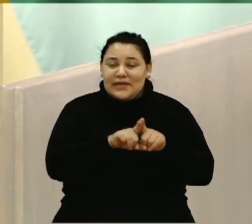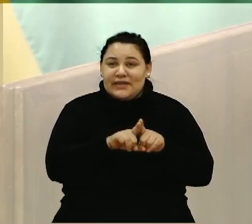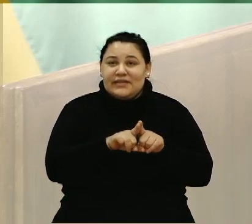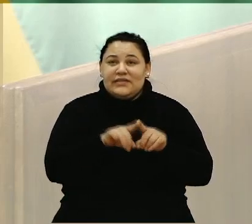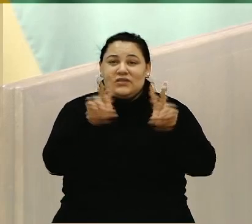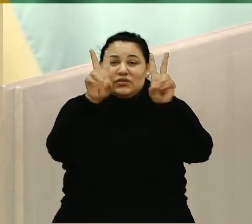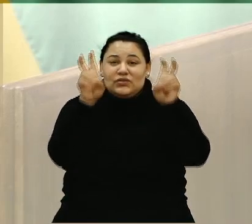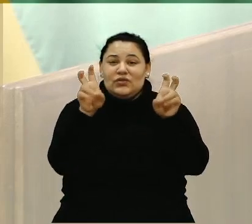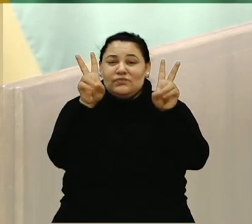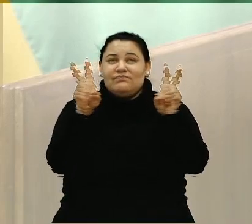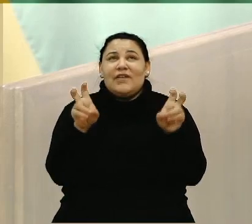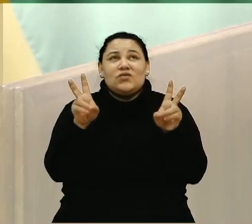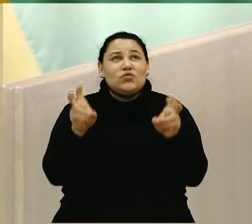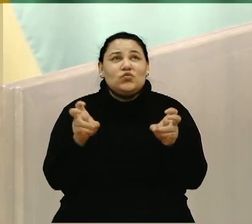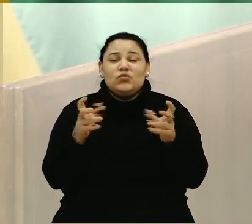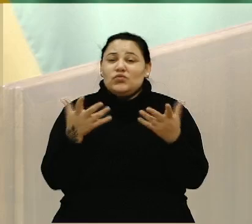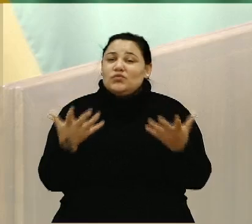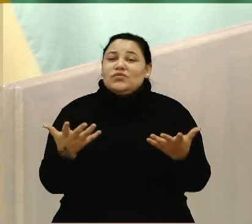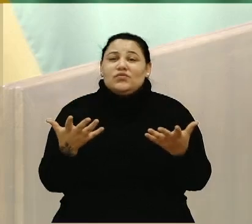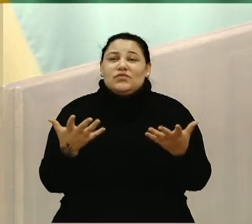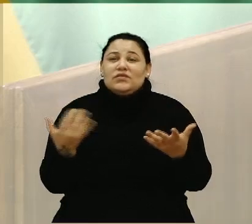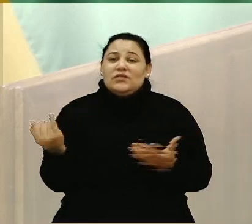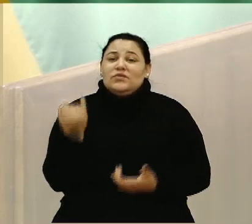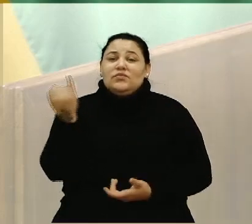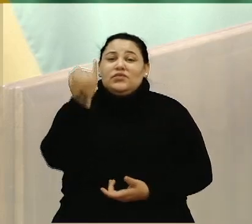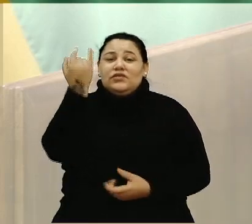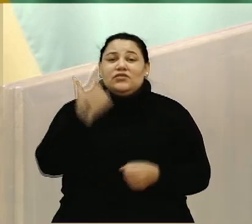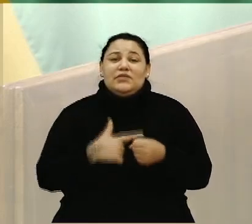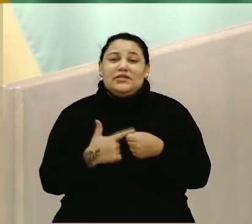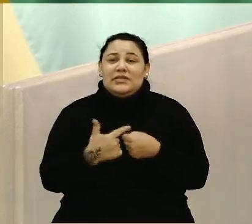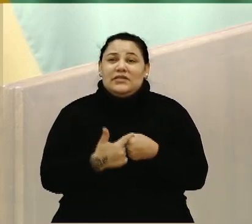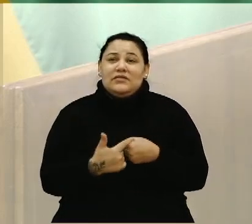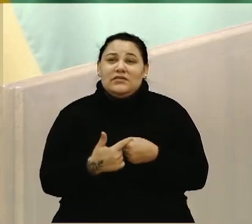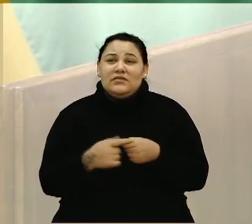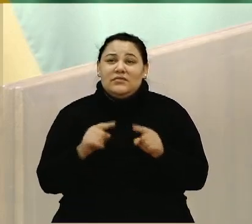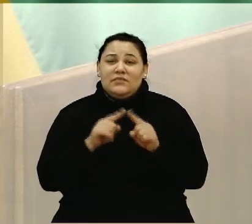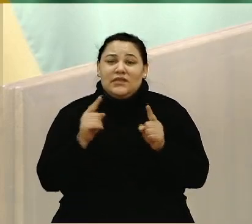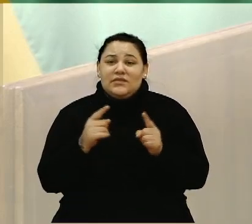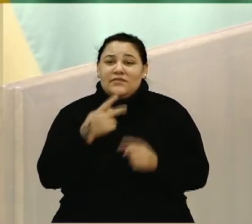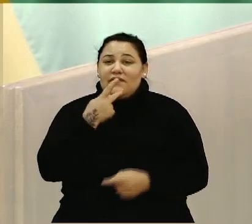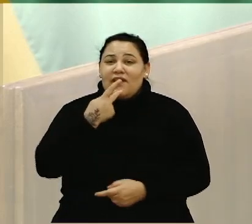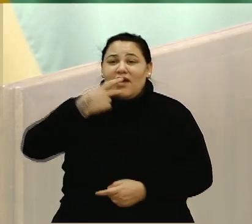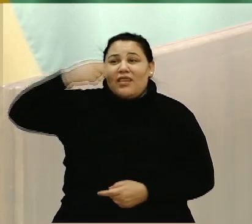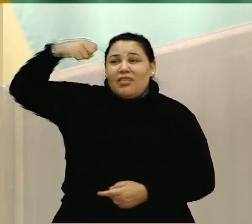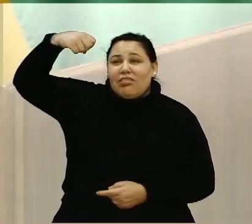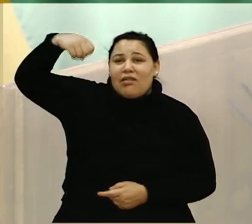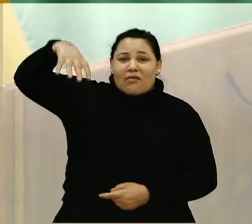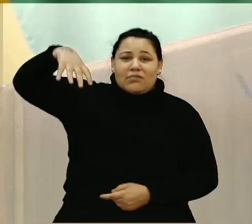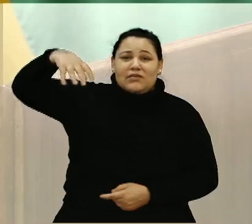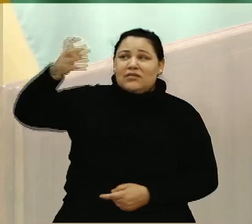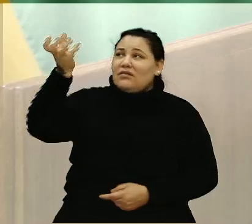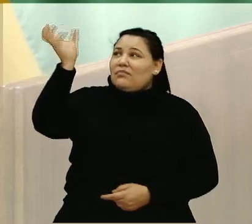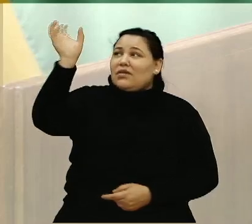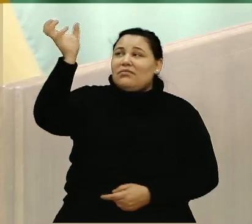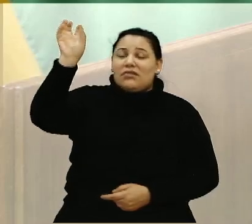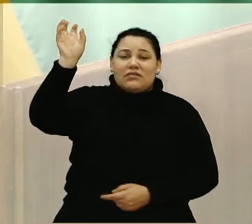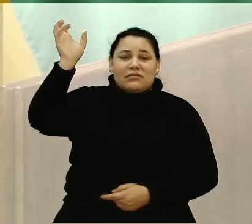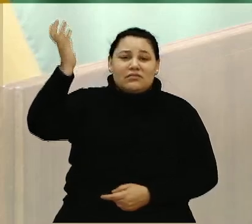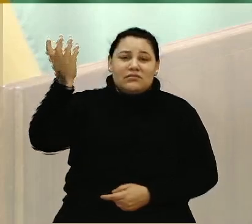sobre temas importantes para a cidade, mas a gente tem que falar de lâmpadas, nós precisamos falar